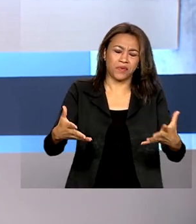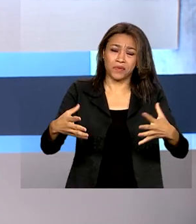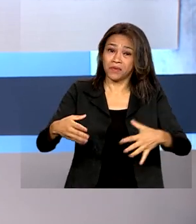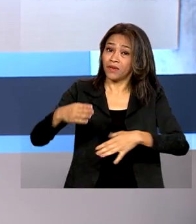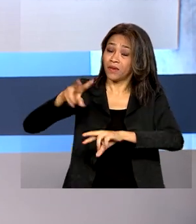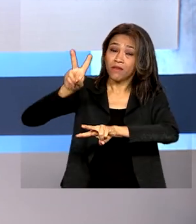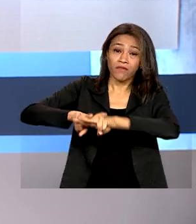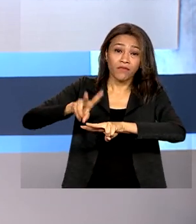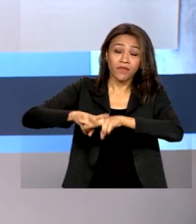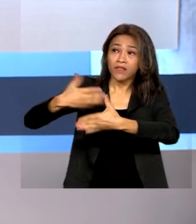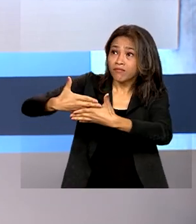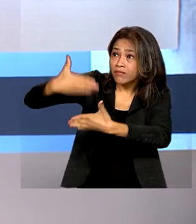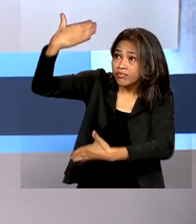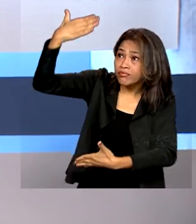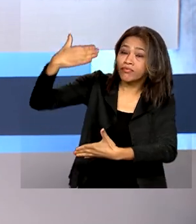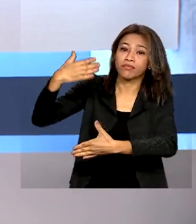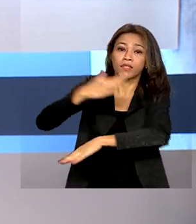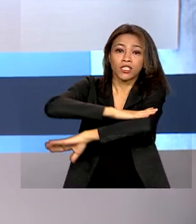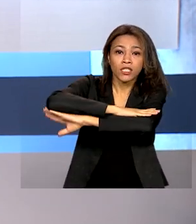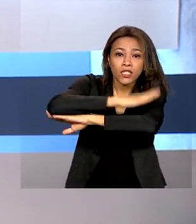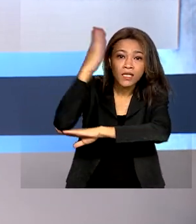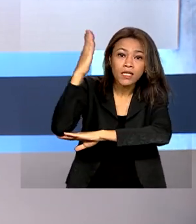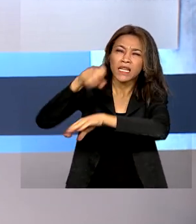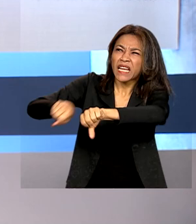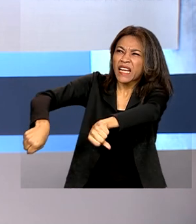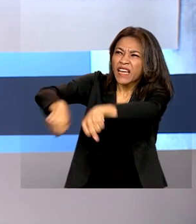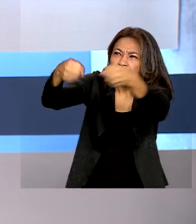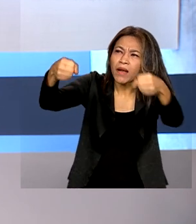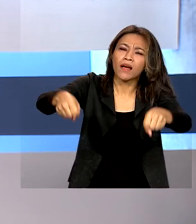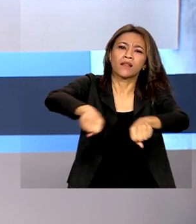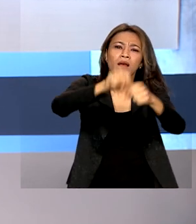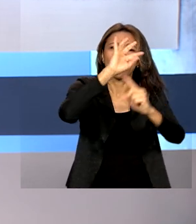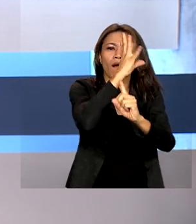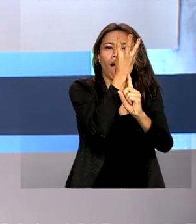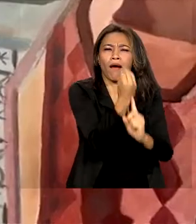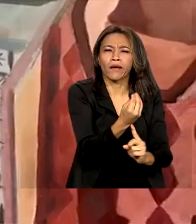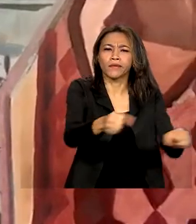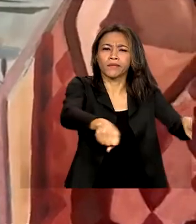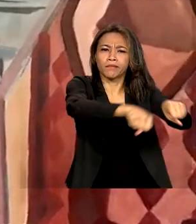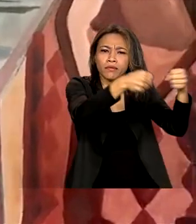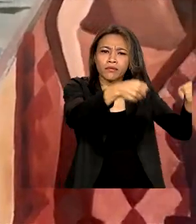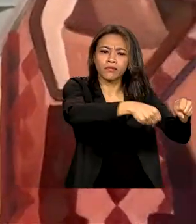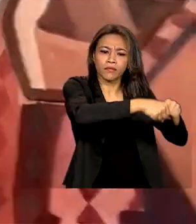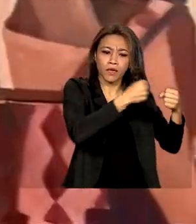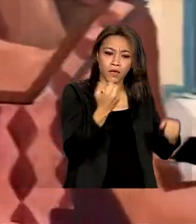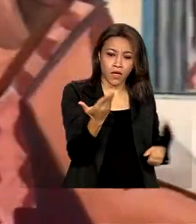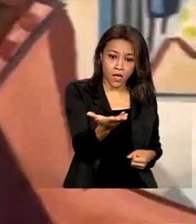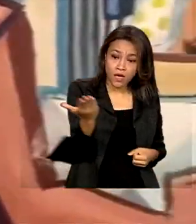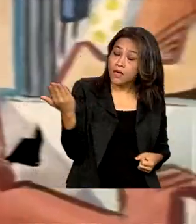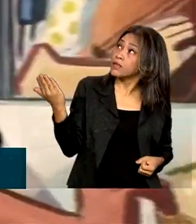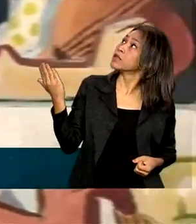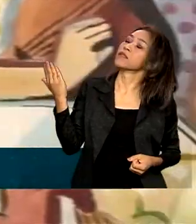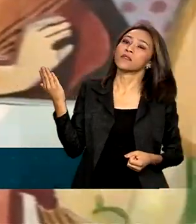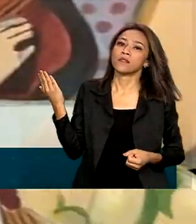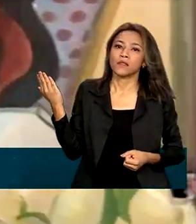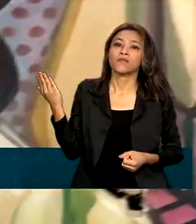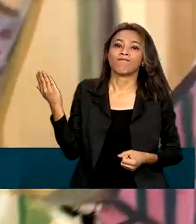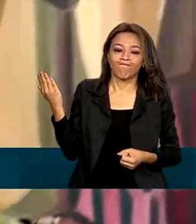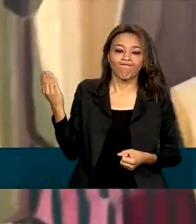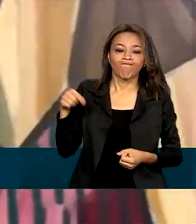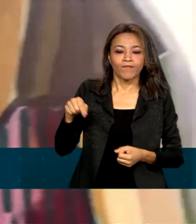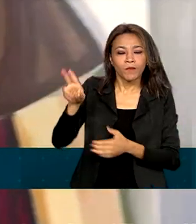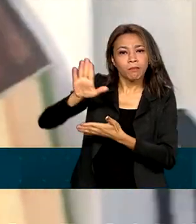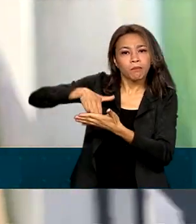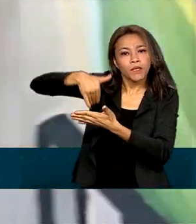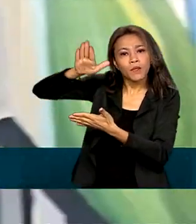vidraças, móveis, equipamentos, obras de arte foram destruídas. Uma delas é o quadro As Mulatas, do